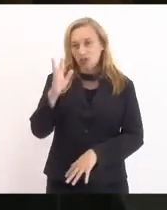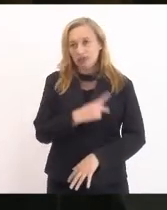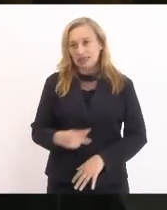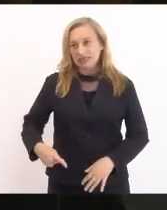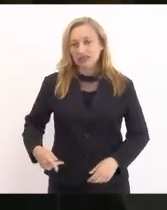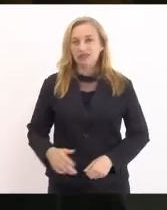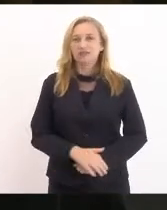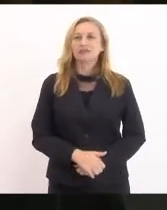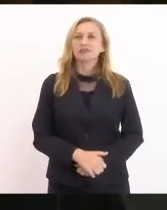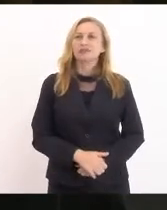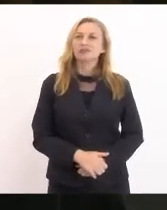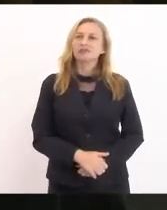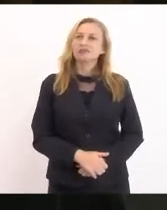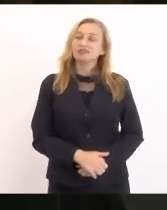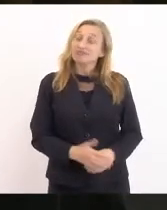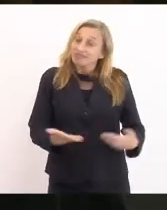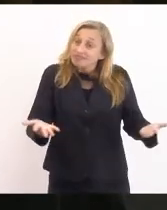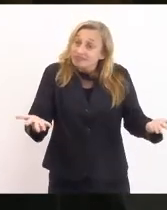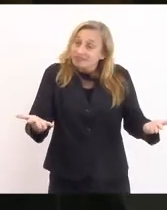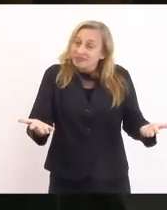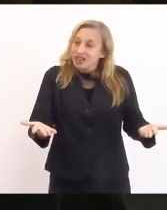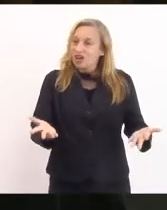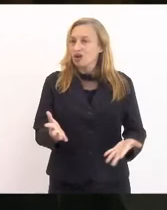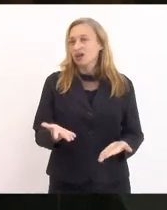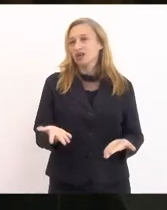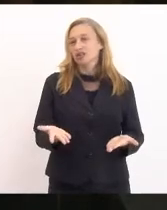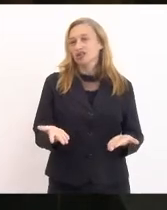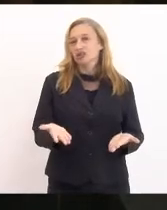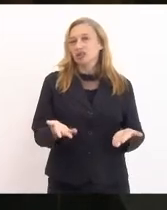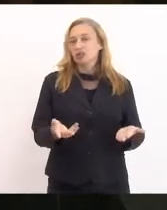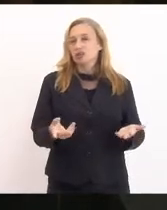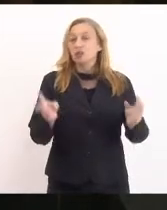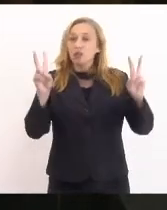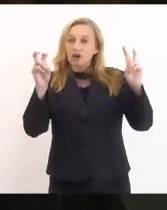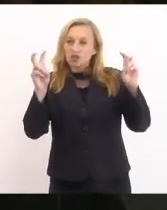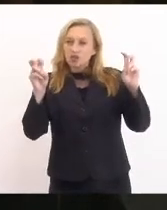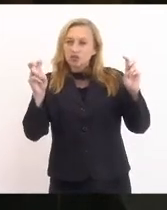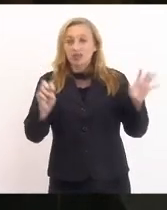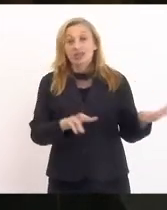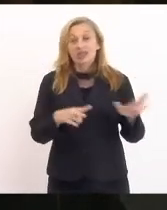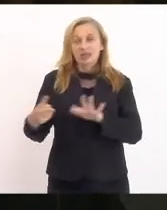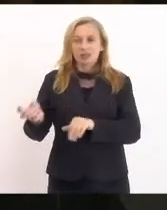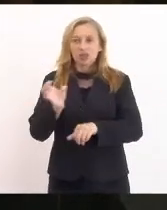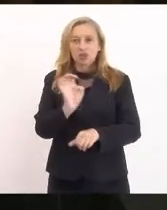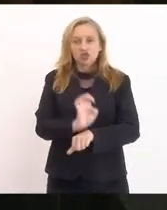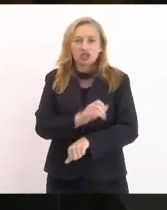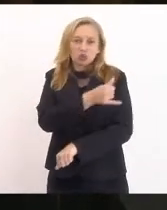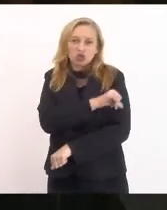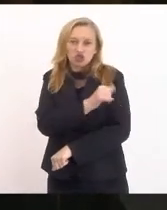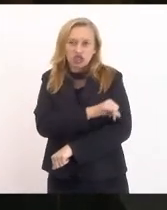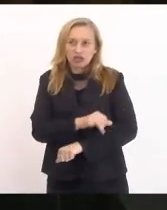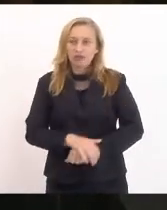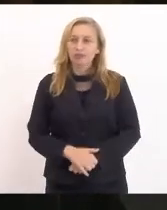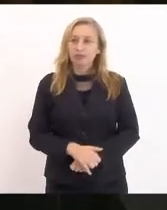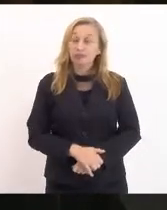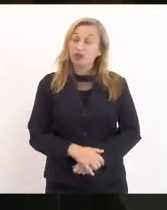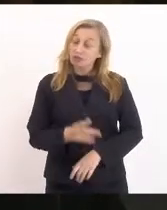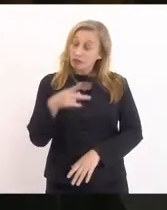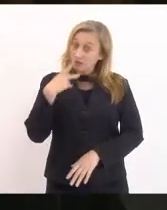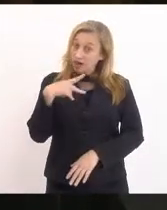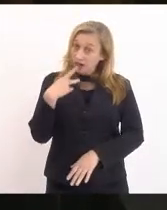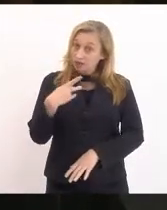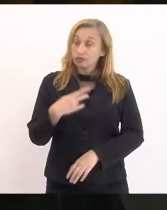presidente, com o fato dessa semana aqui no nosso estado do Rio de Janeiro, eu tenho